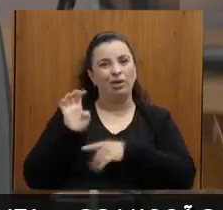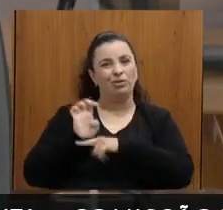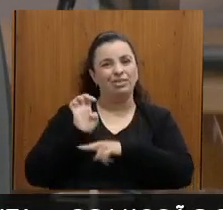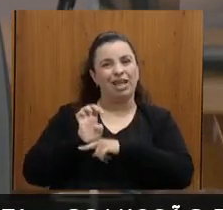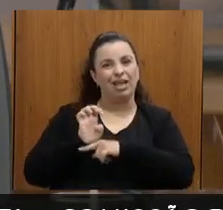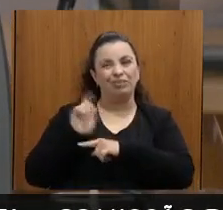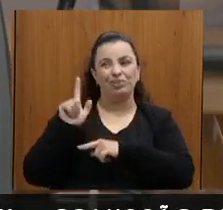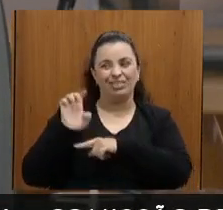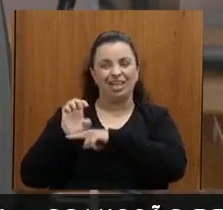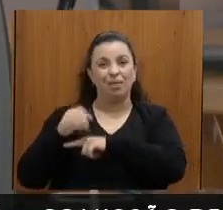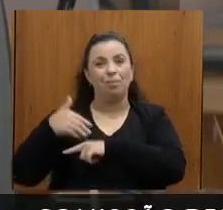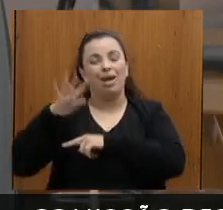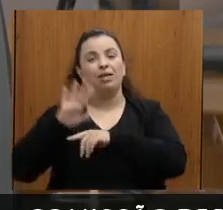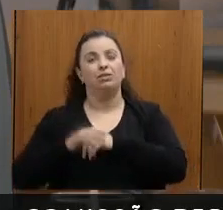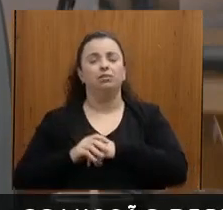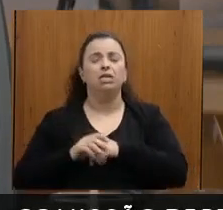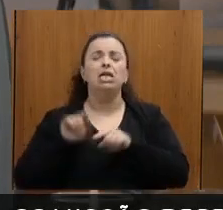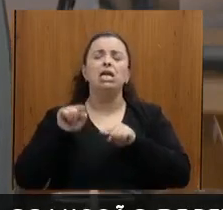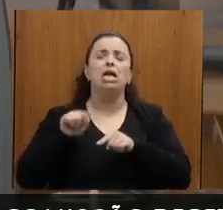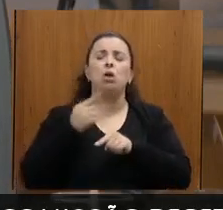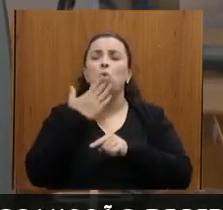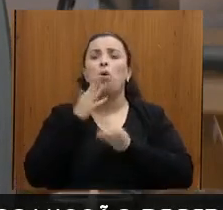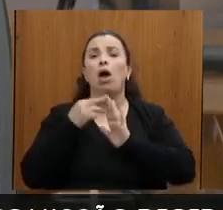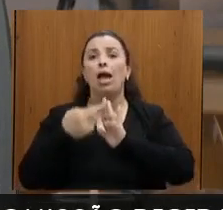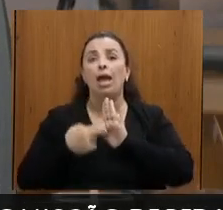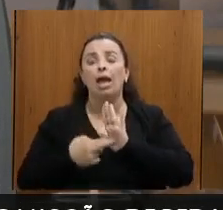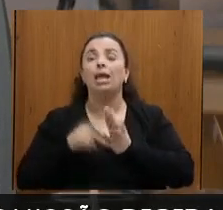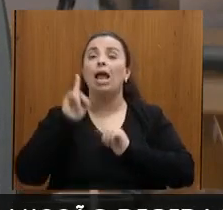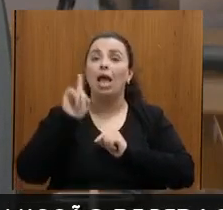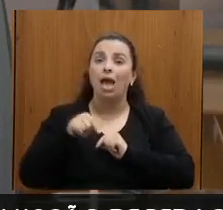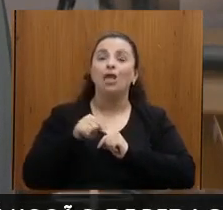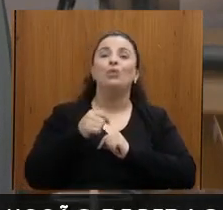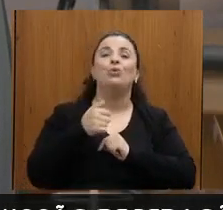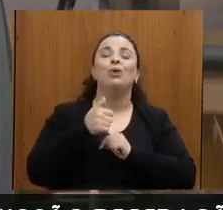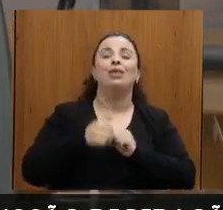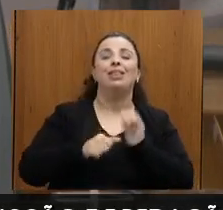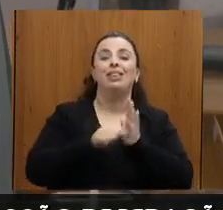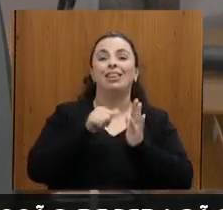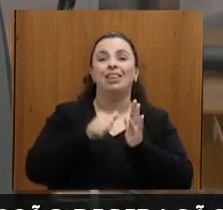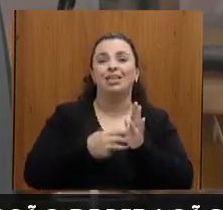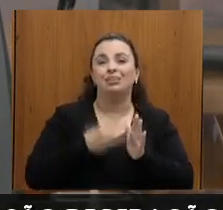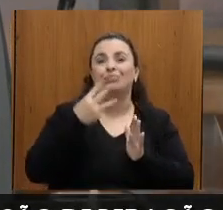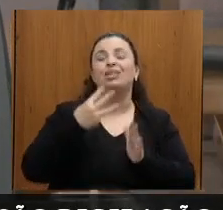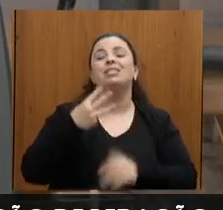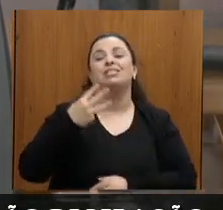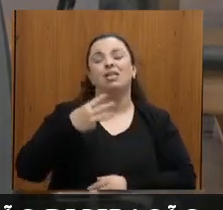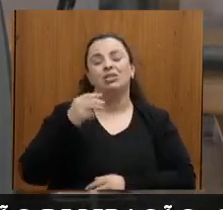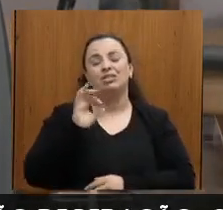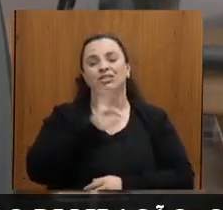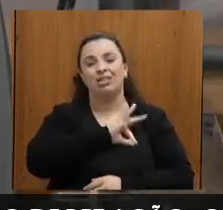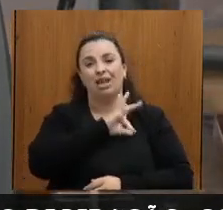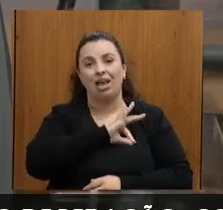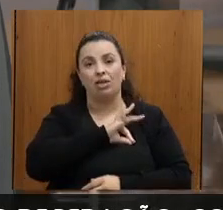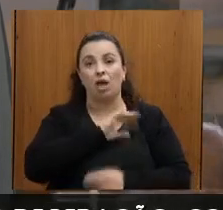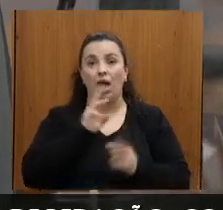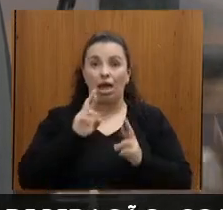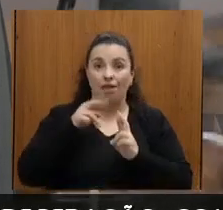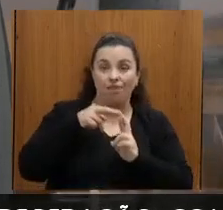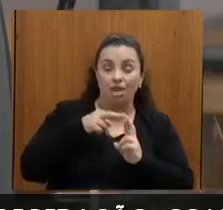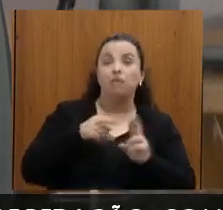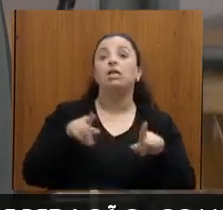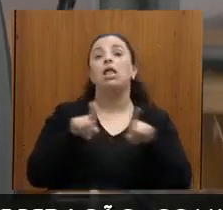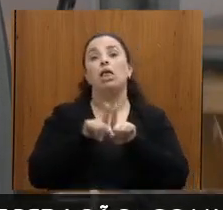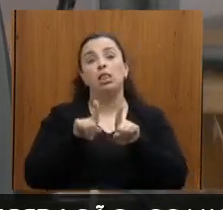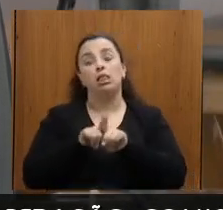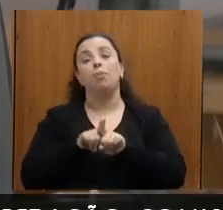critério do 13º salário, aquilo que foi o referencial para pagamento do 13º, será referencial para o pagamento do que